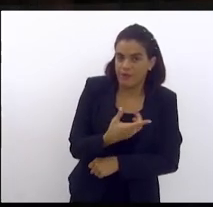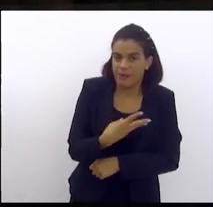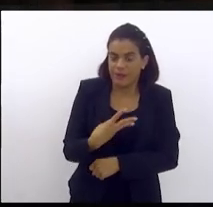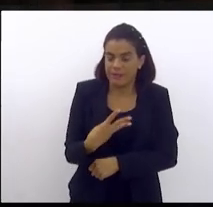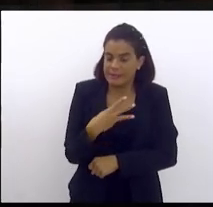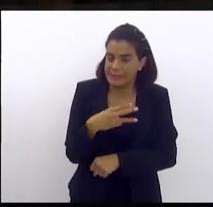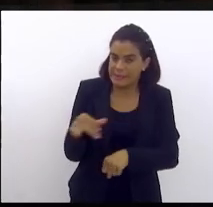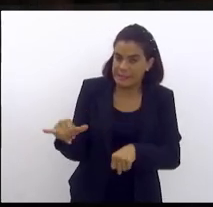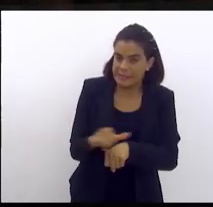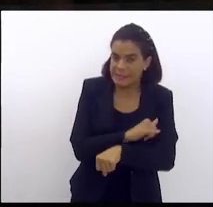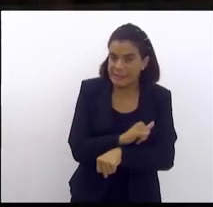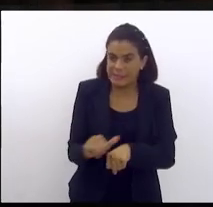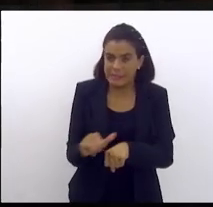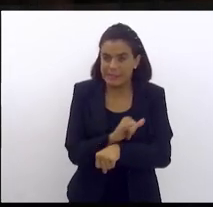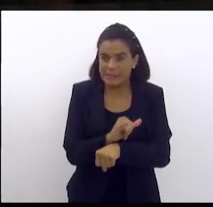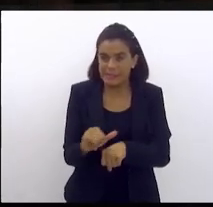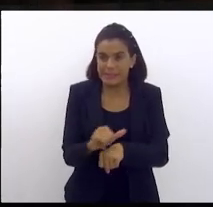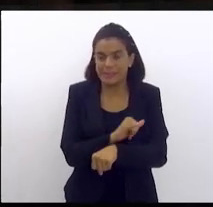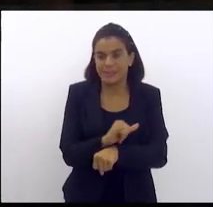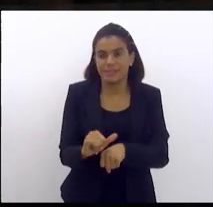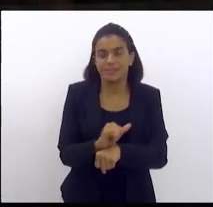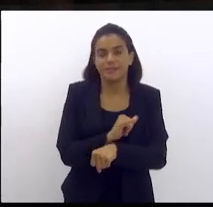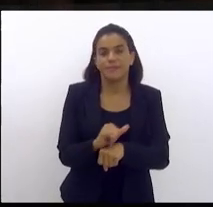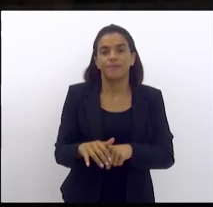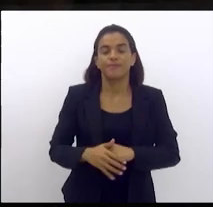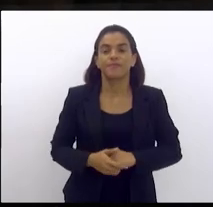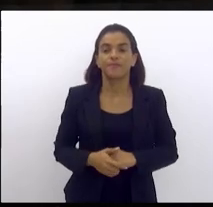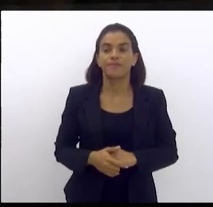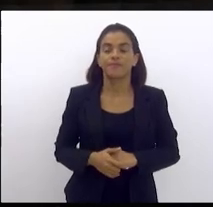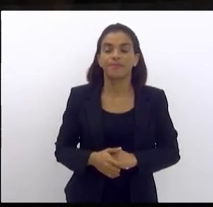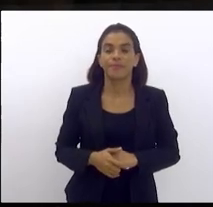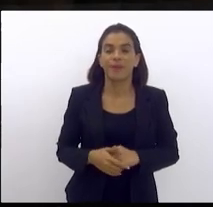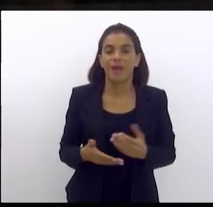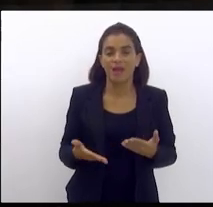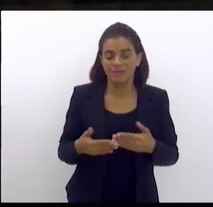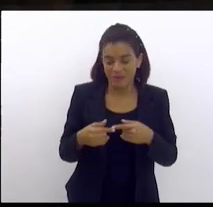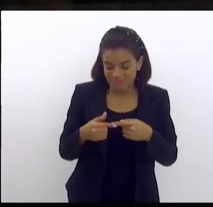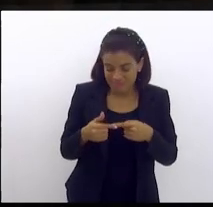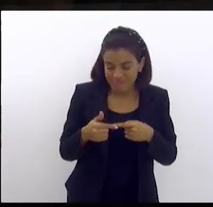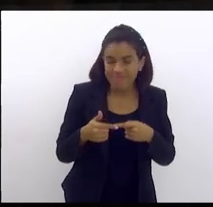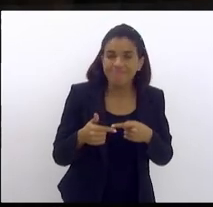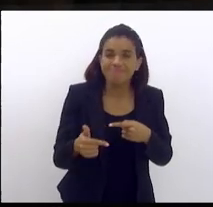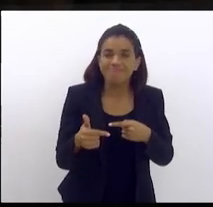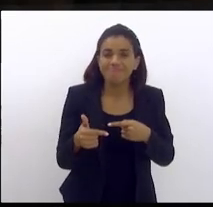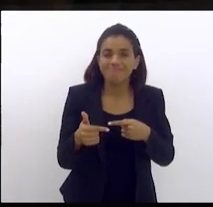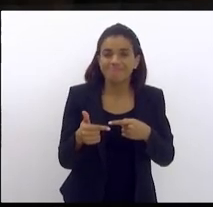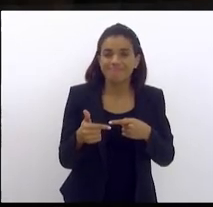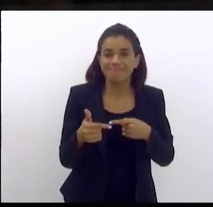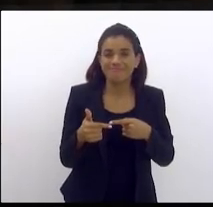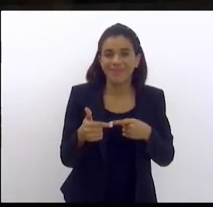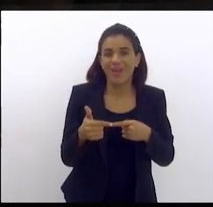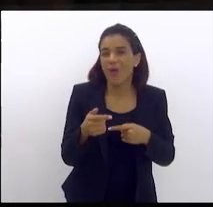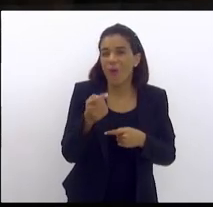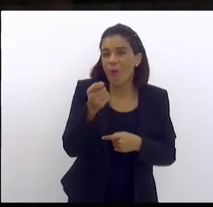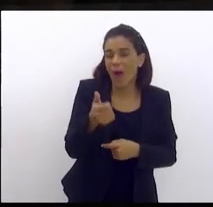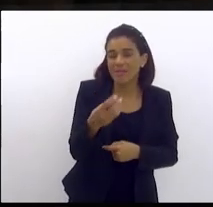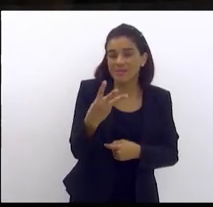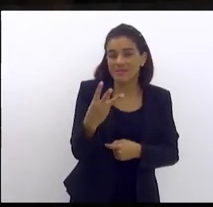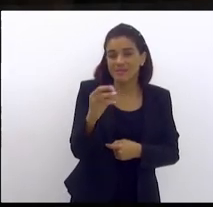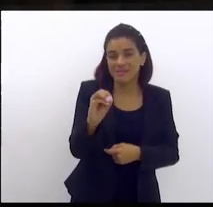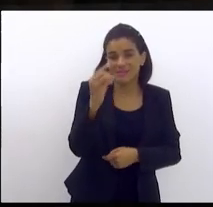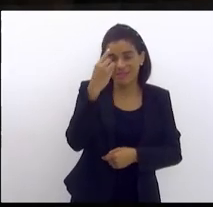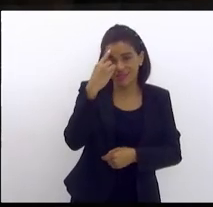estamos praticamente senhor presidente a um pouquinho mais de 30